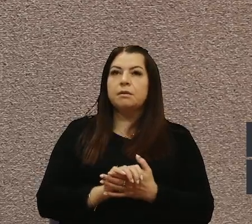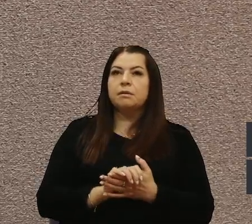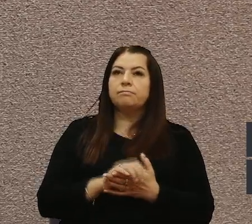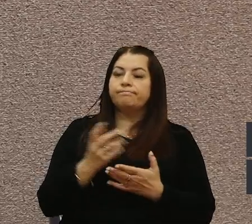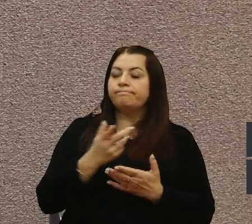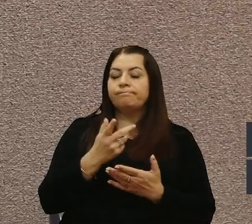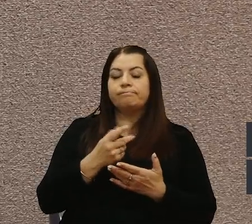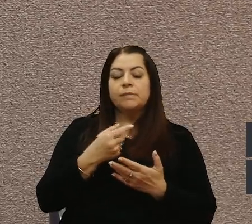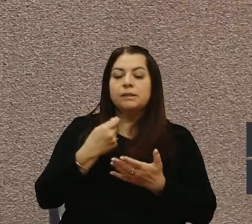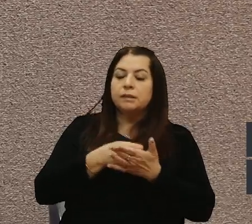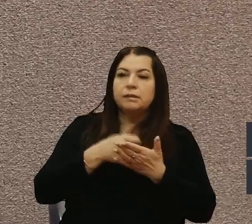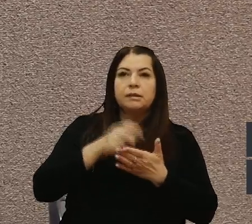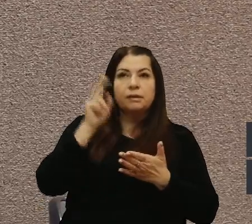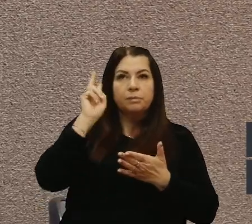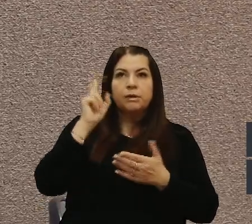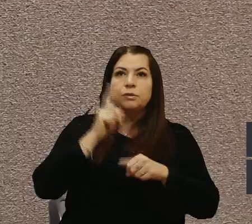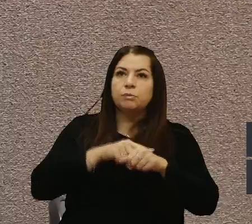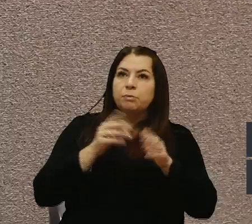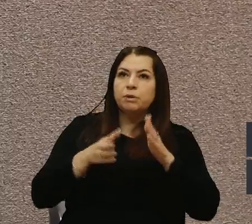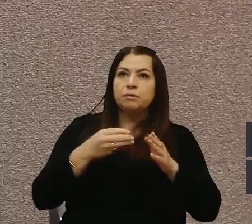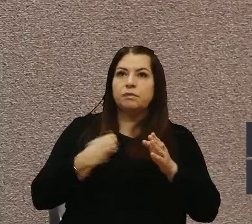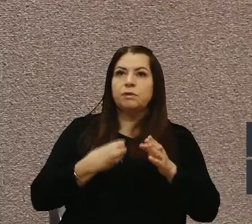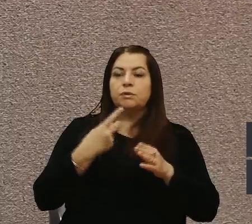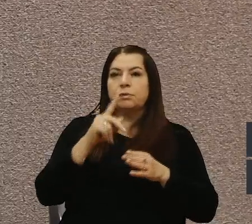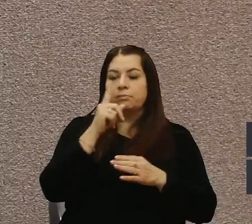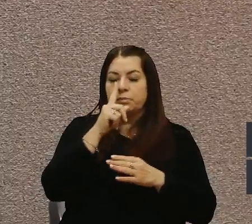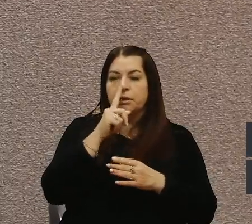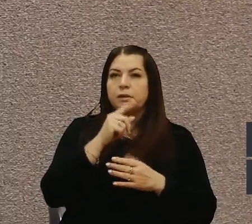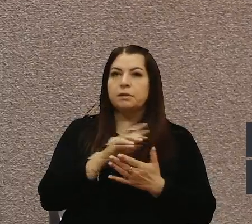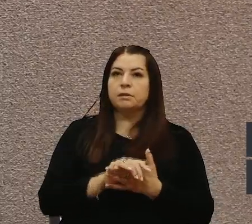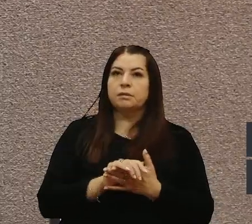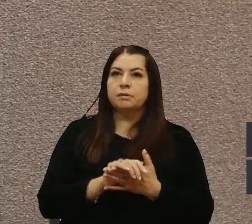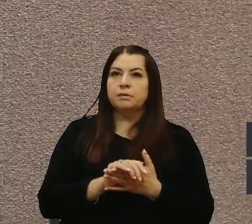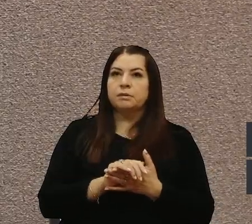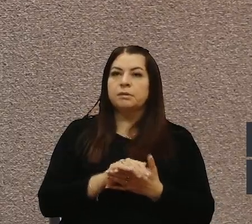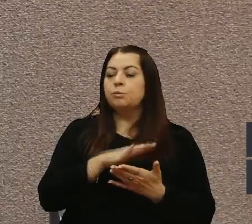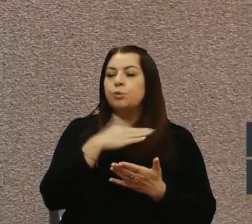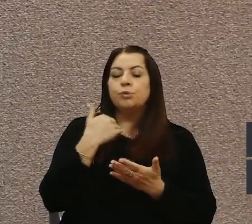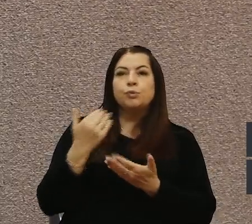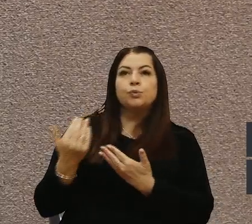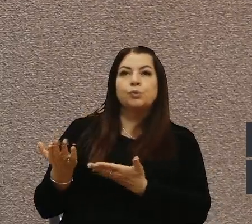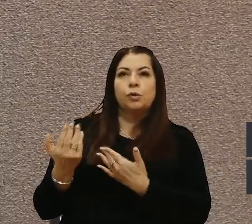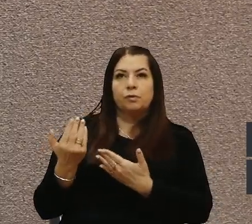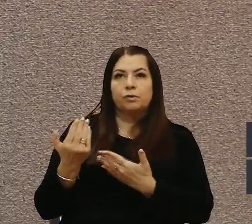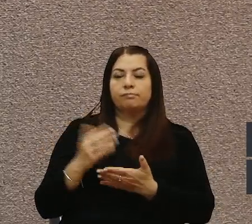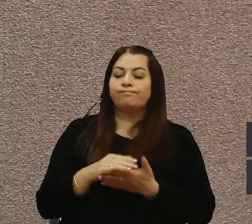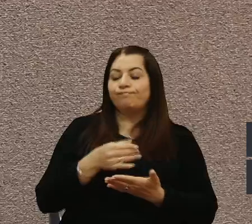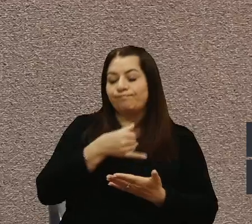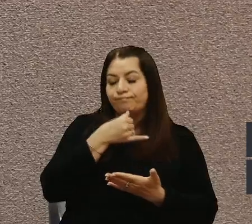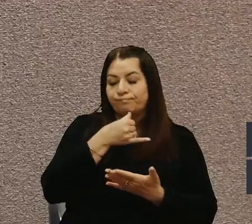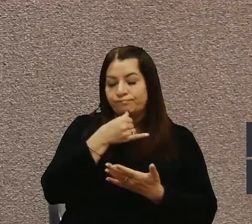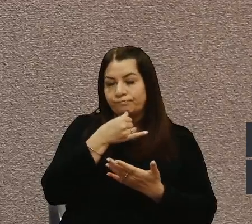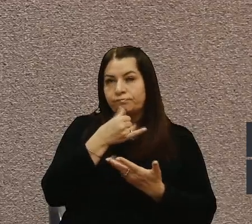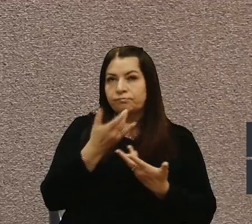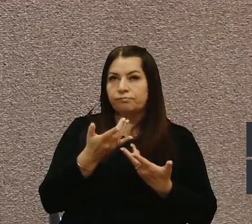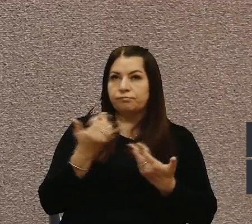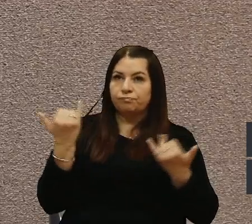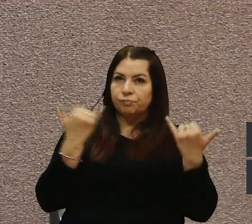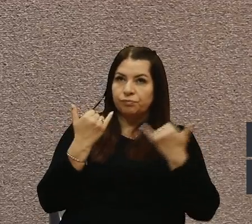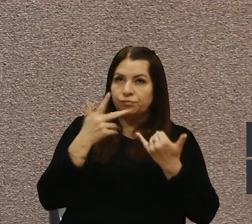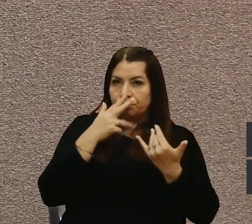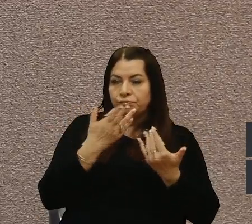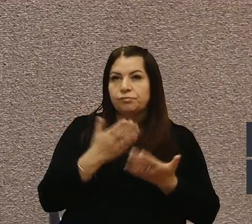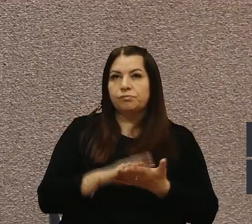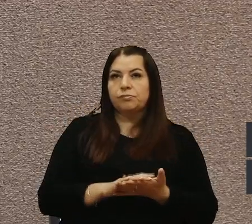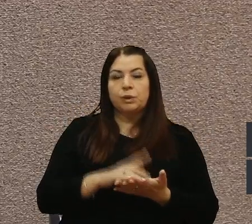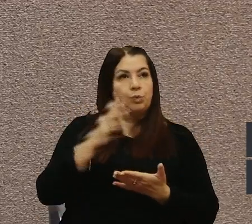tentem lembrar dos momentos vividos com a sua mãe. Ela partiu muito jovem, é muito triste, nós temos uma notícia como essa.